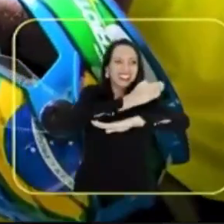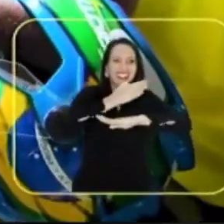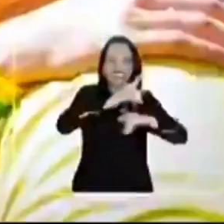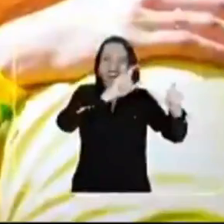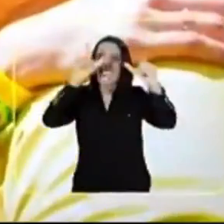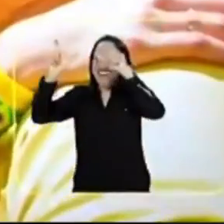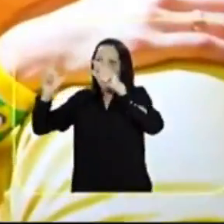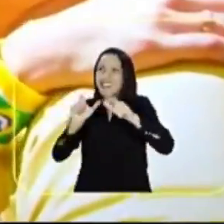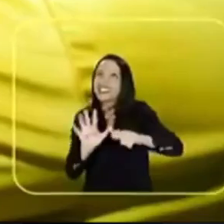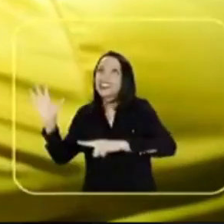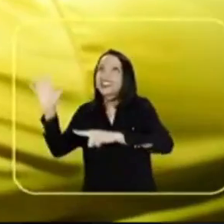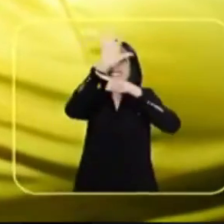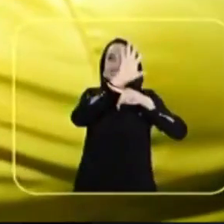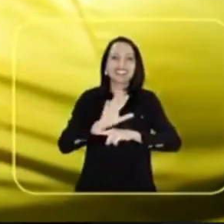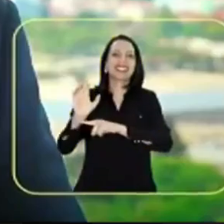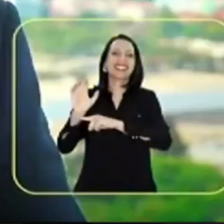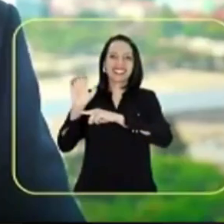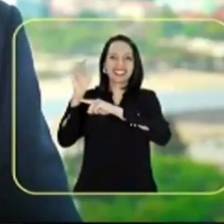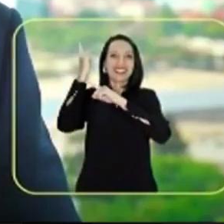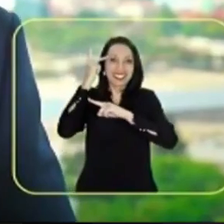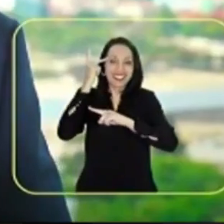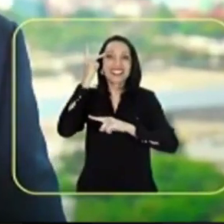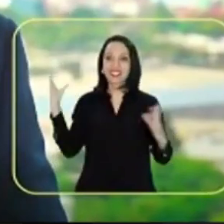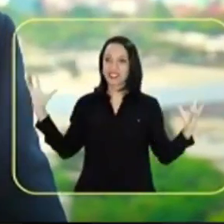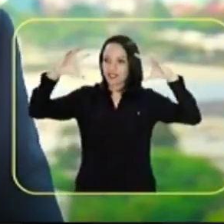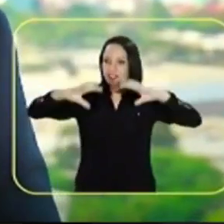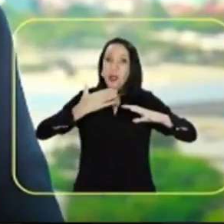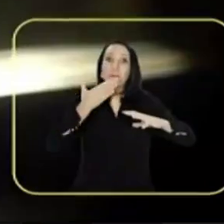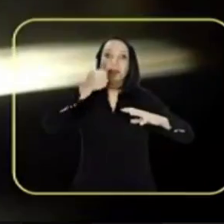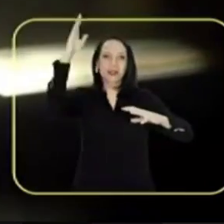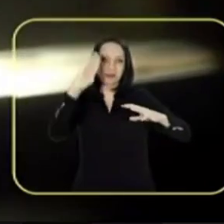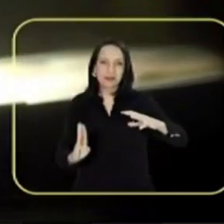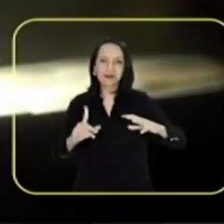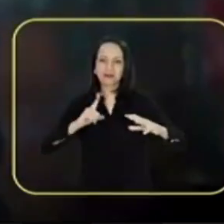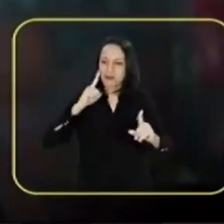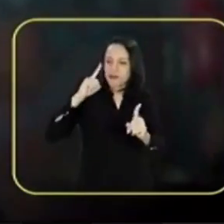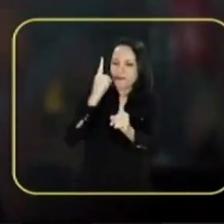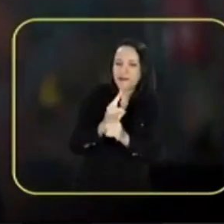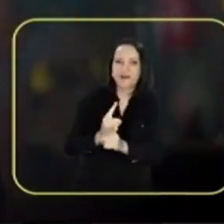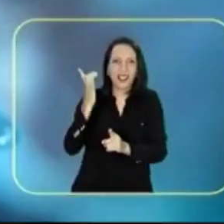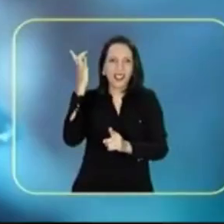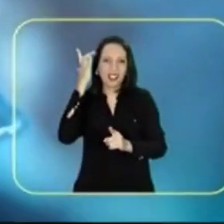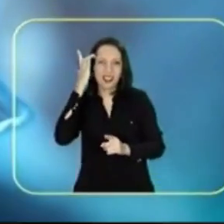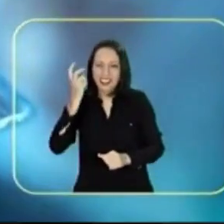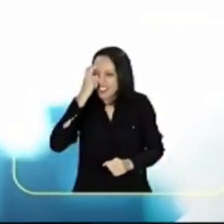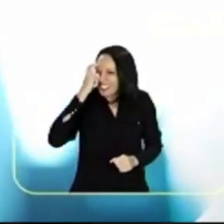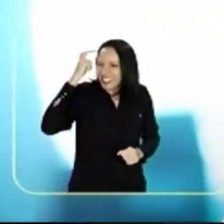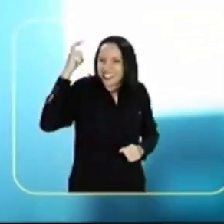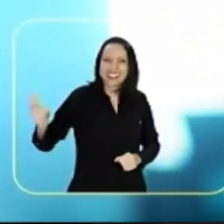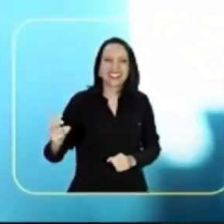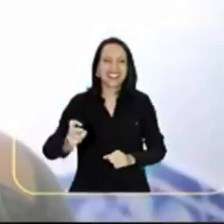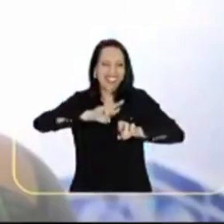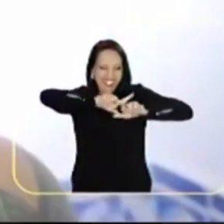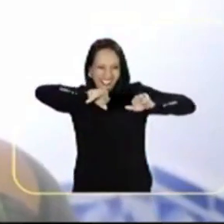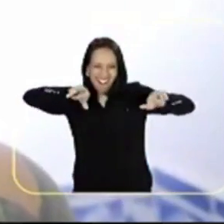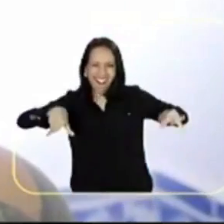os lugares onde estive, por todo o estado. São Paulo reúne o que o Brasil tem de melhor. Aqui se encontram o talento, a